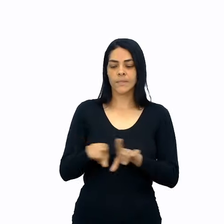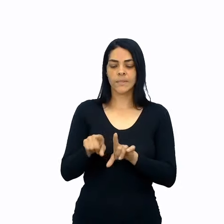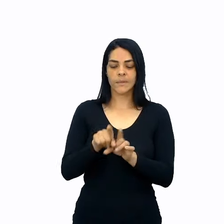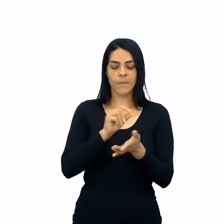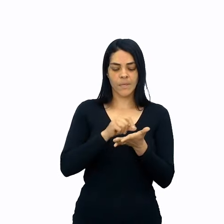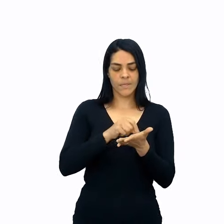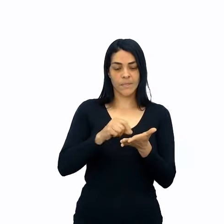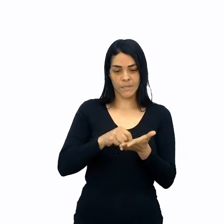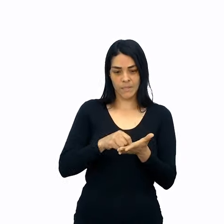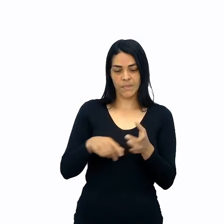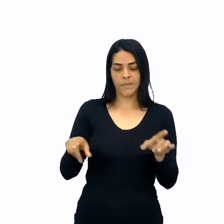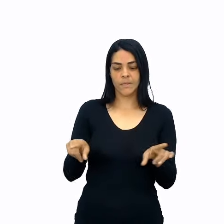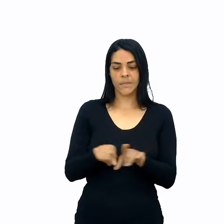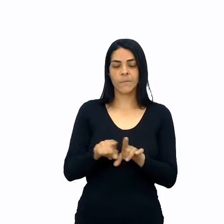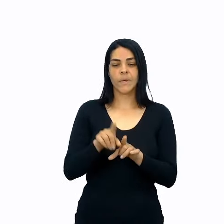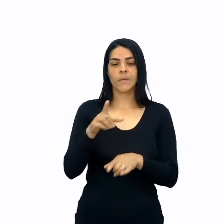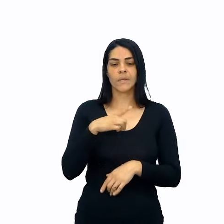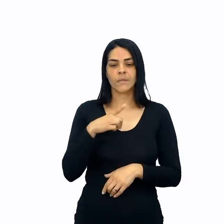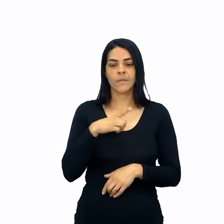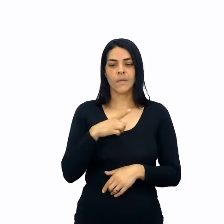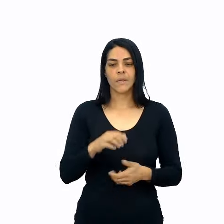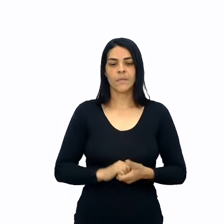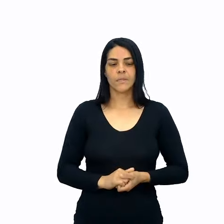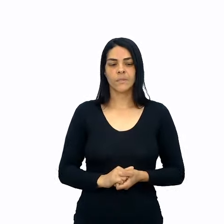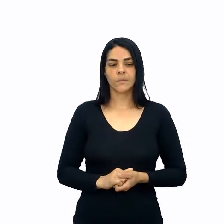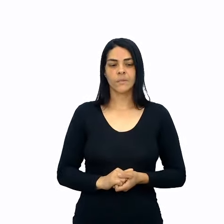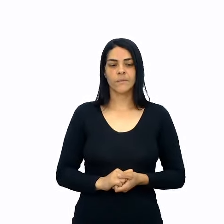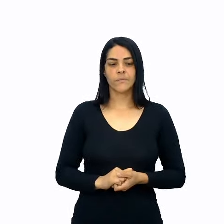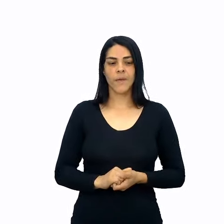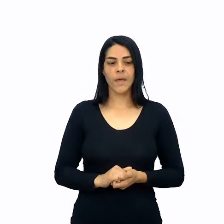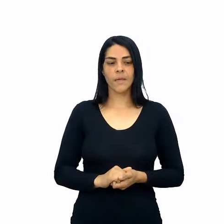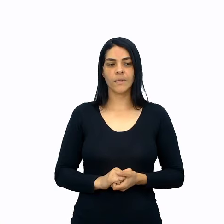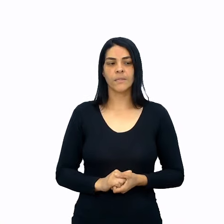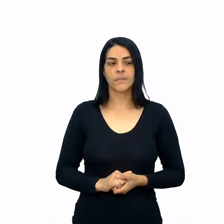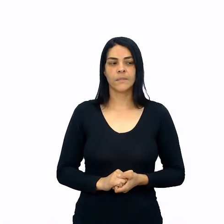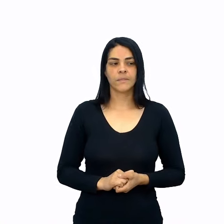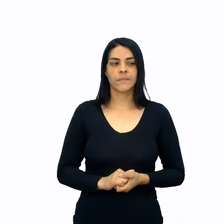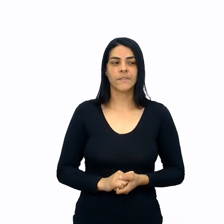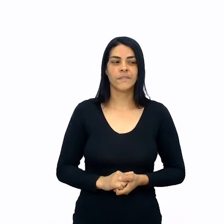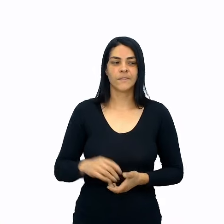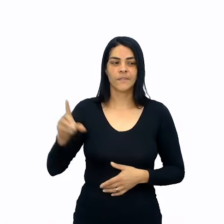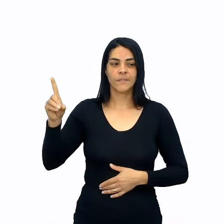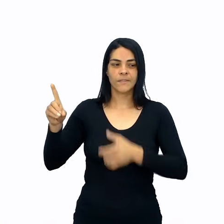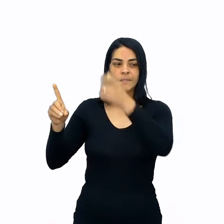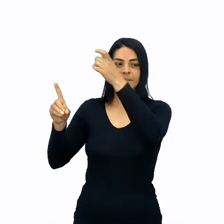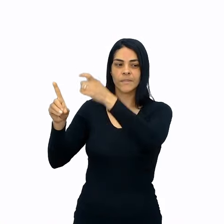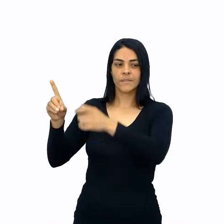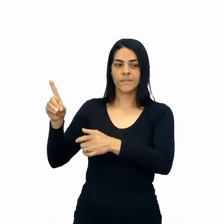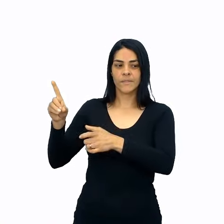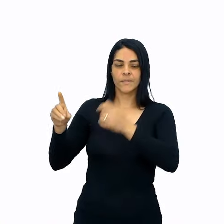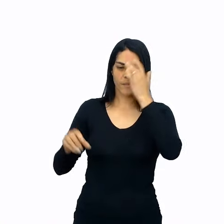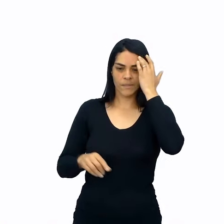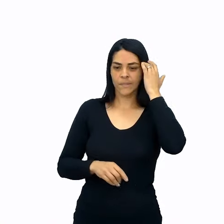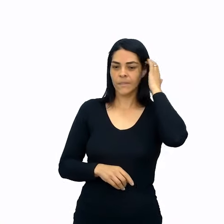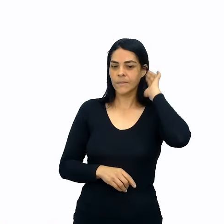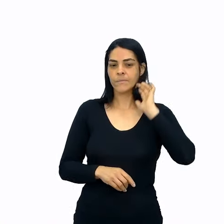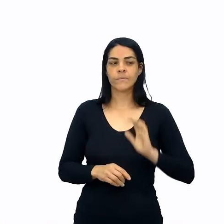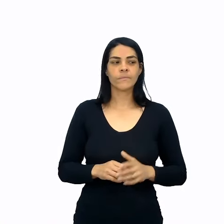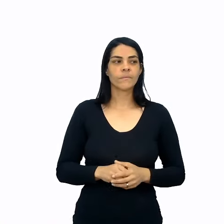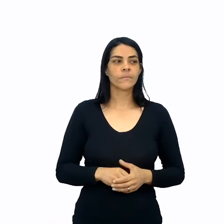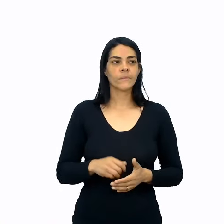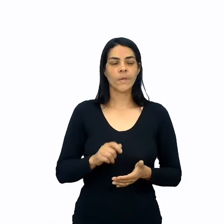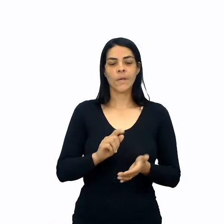temos essa questão que os autores fazem a divisão. Vamos, então, para os agrupamentos e